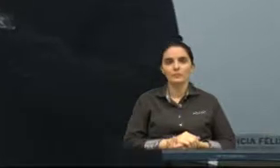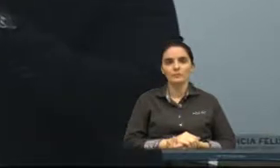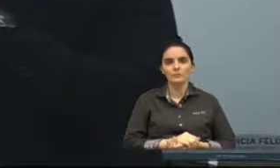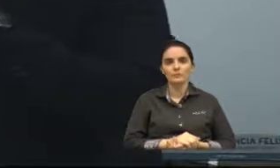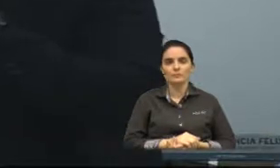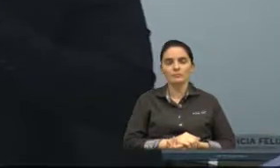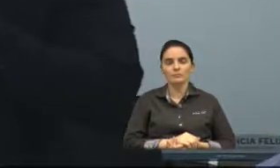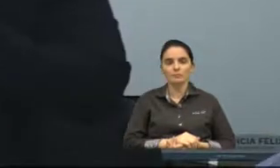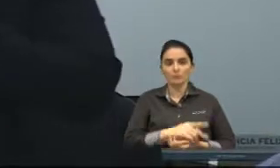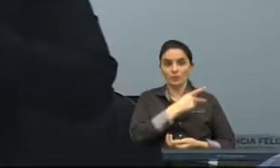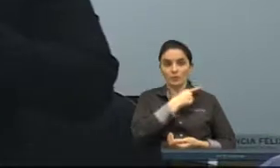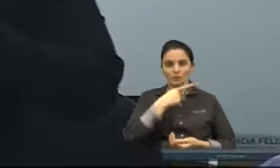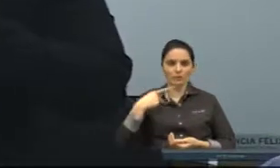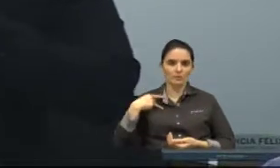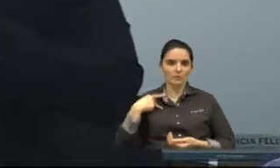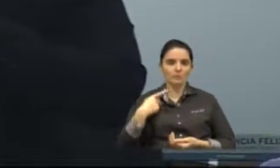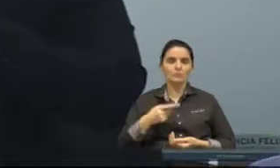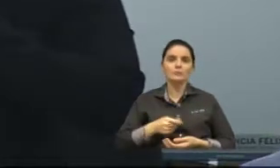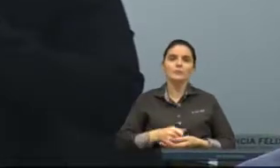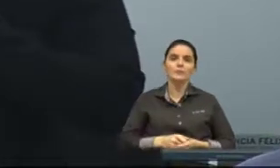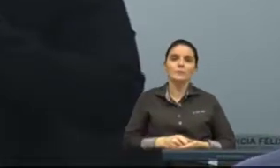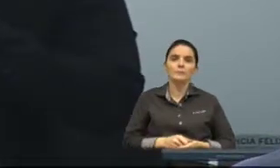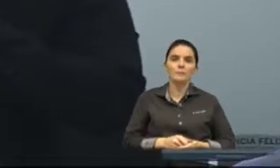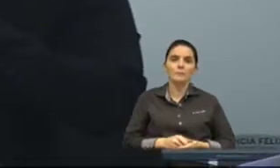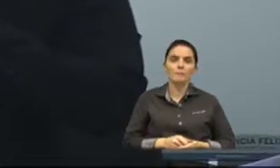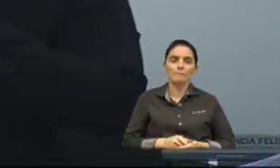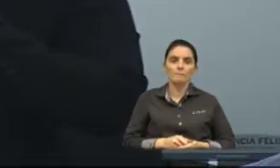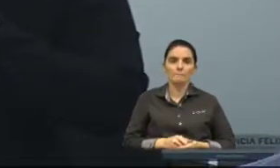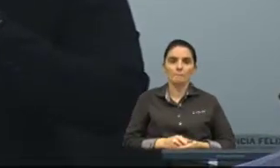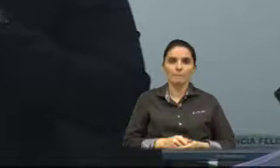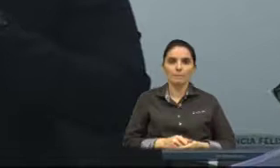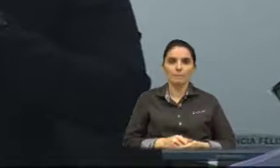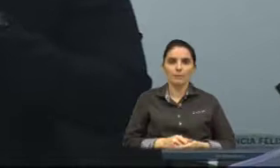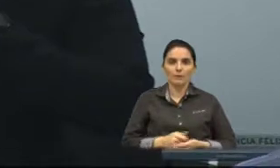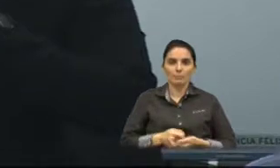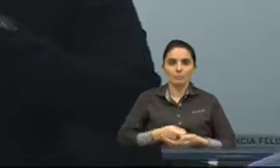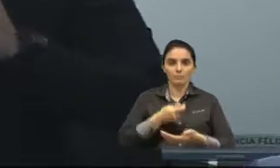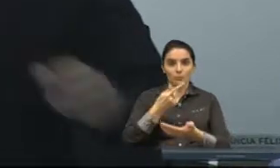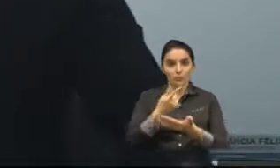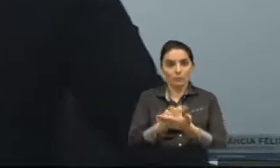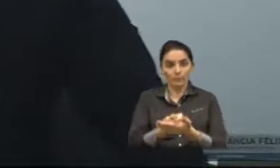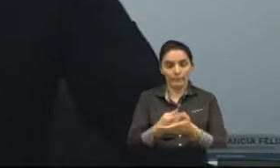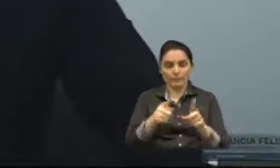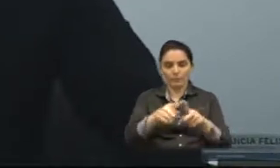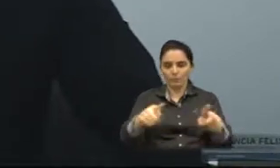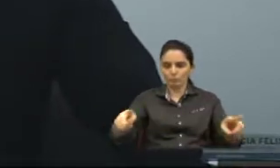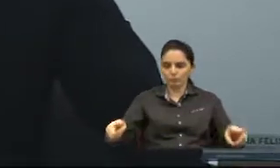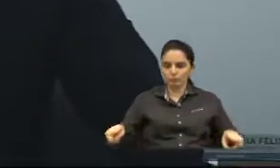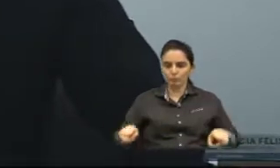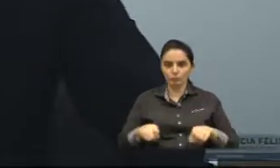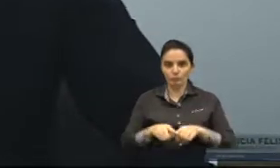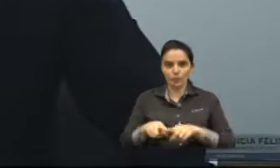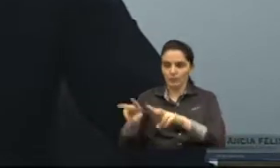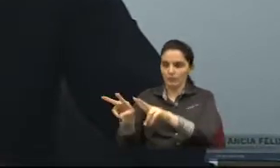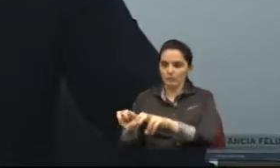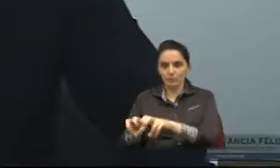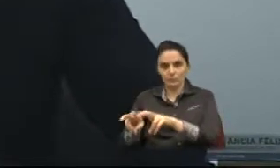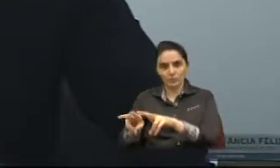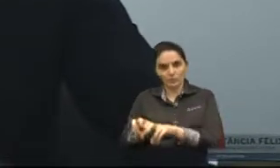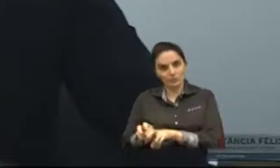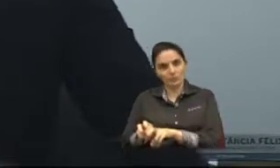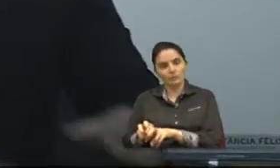visionário como sempre, ele comprou uma área na zona rural para que